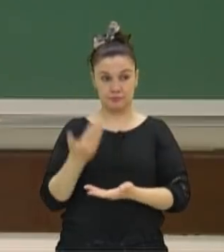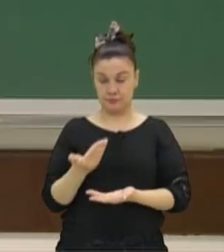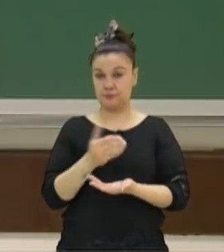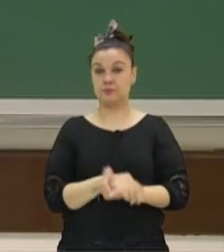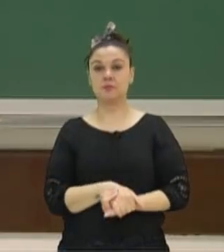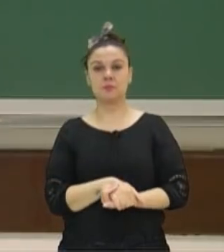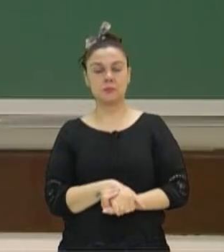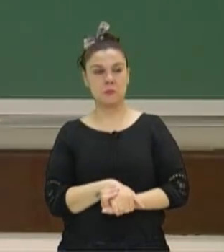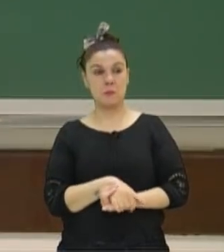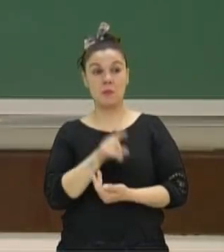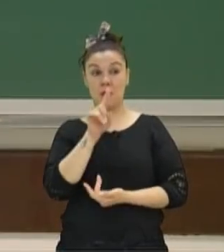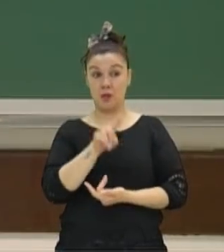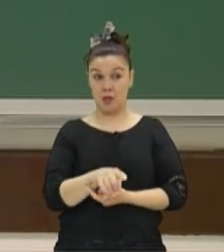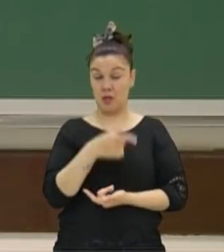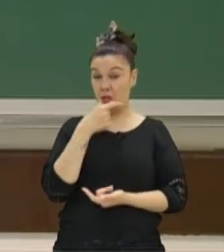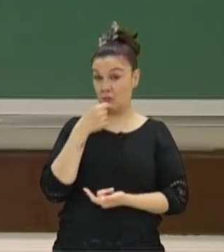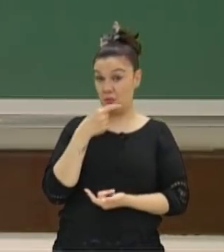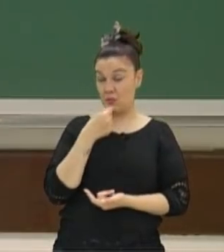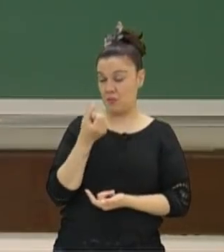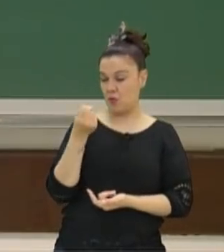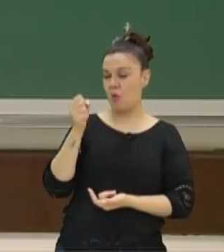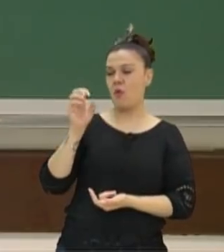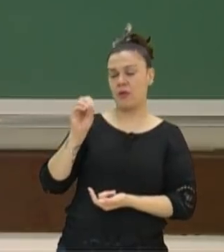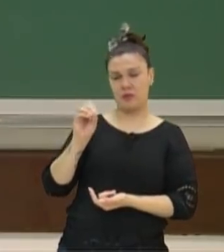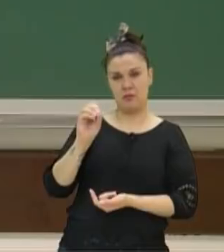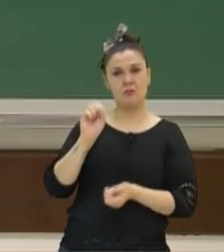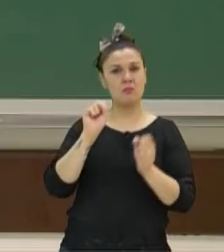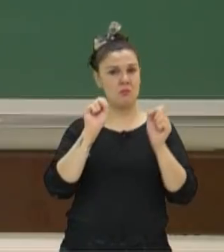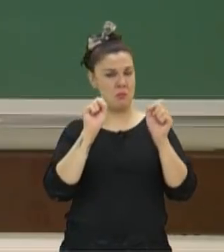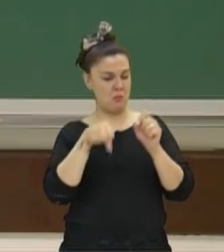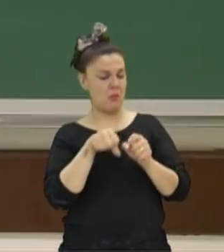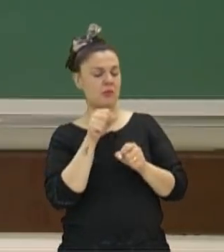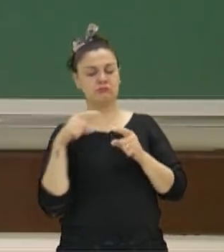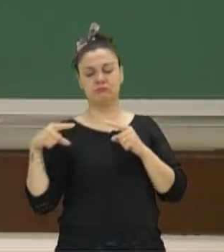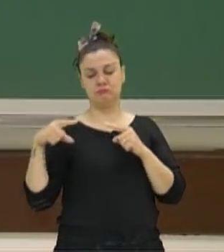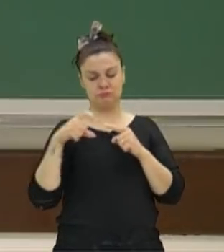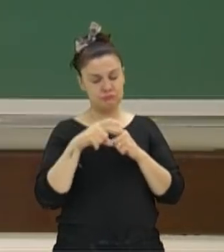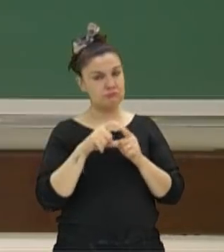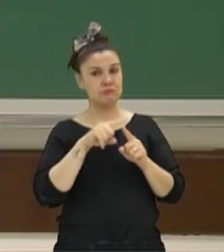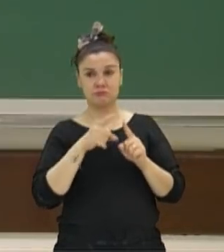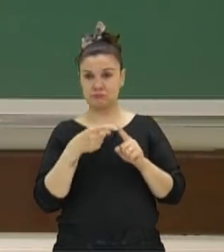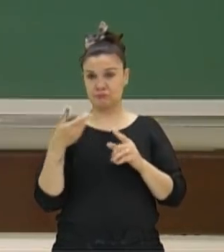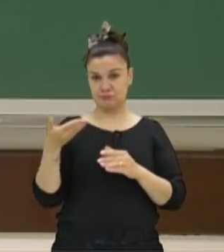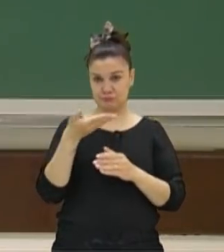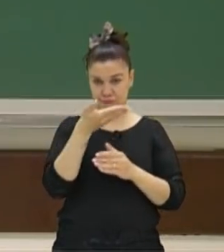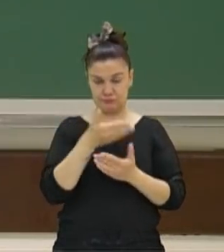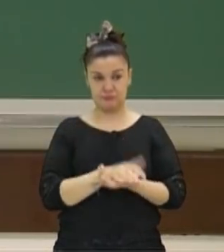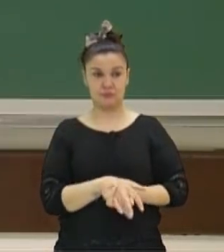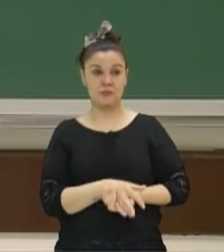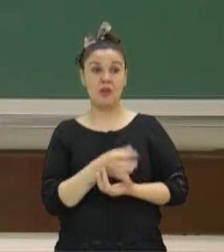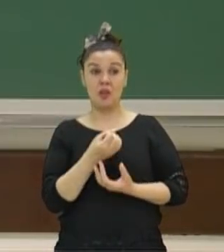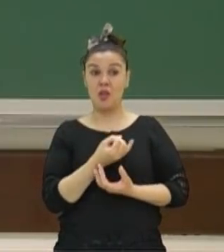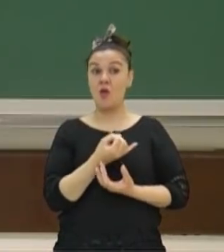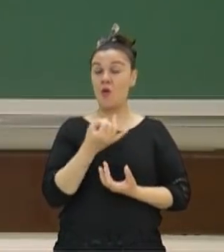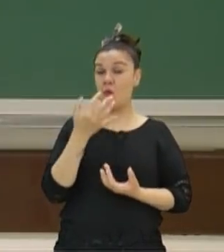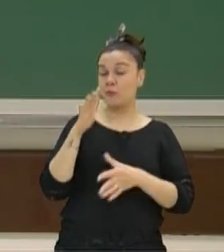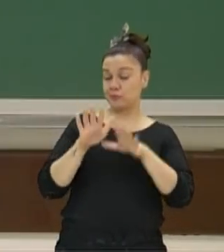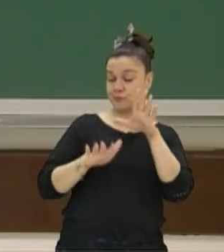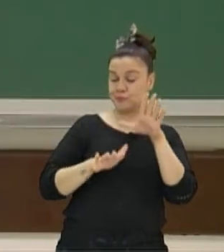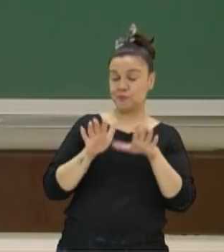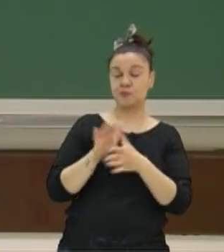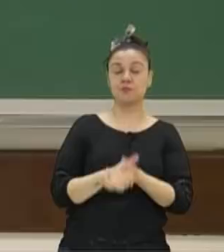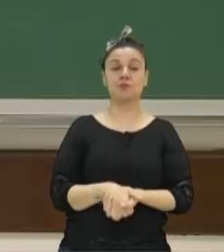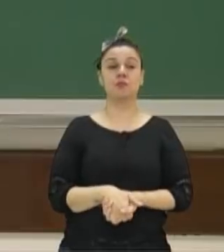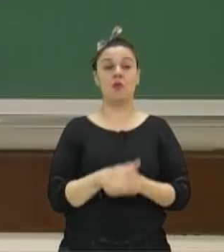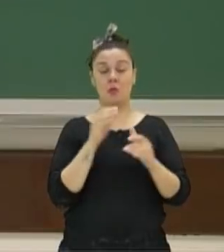vida, tá? Então, homens de 80 anos podem sim estar produzindo espermatozoides, por exemplo, tá? Alguns processos, né, que